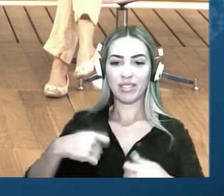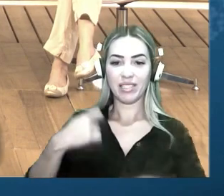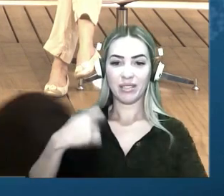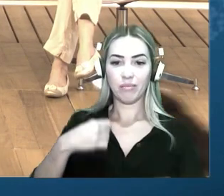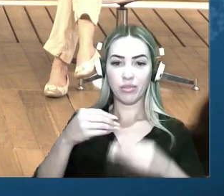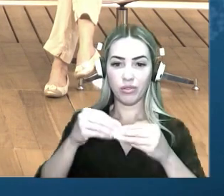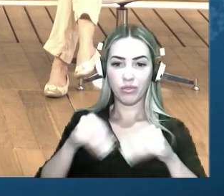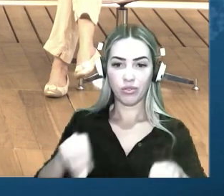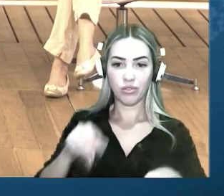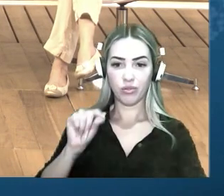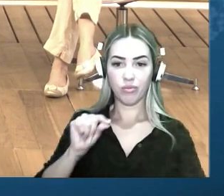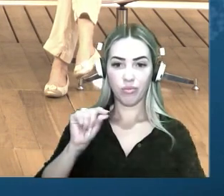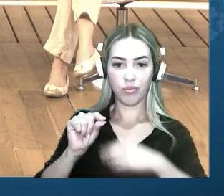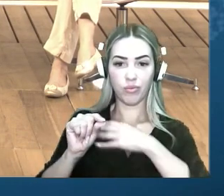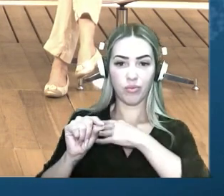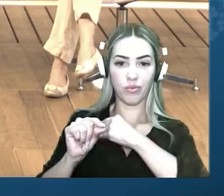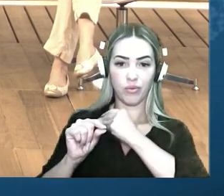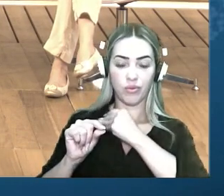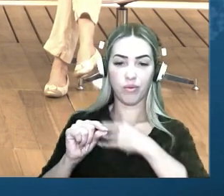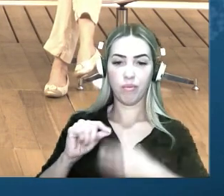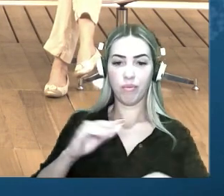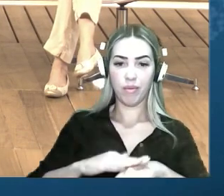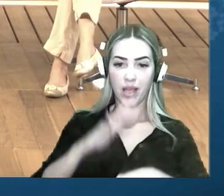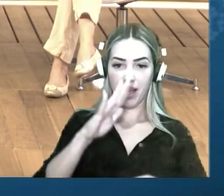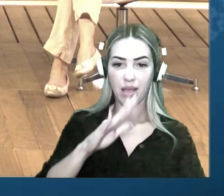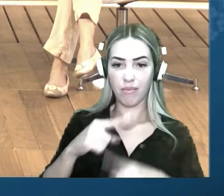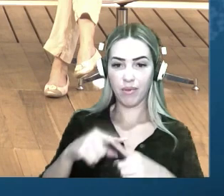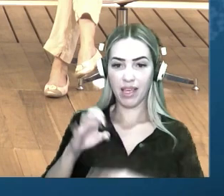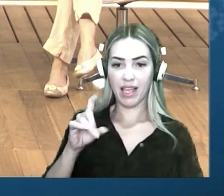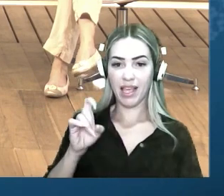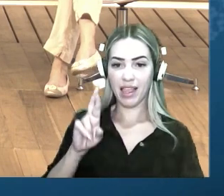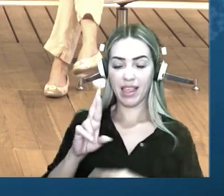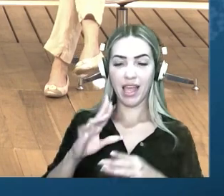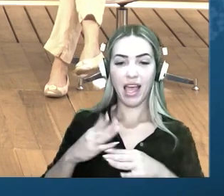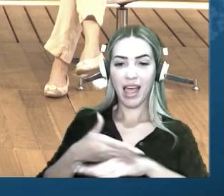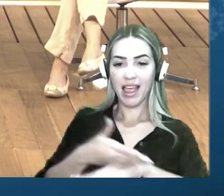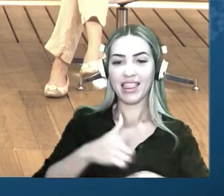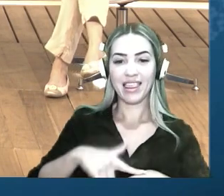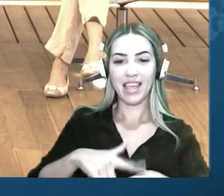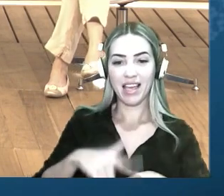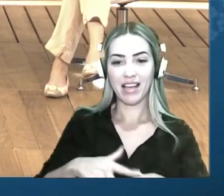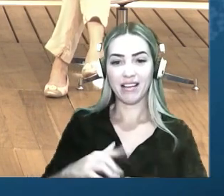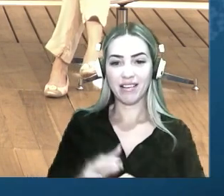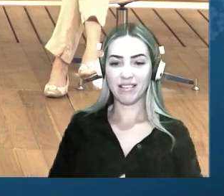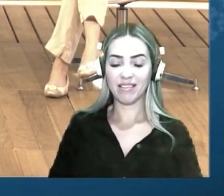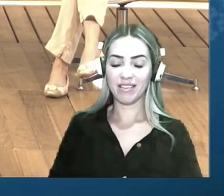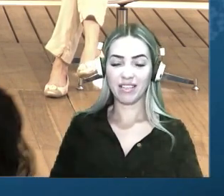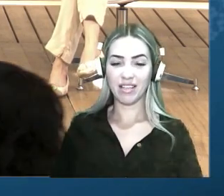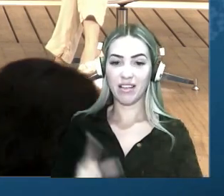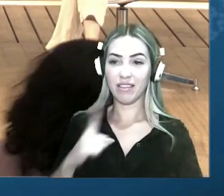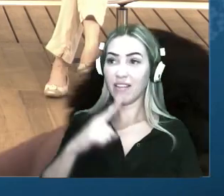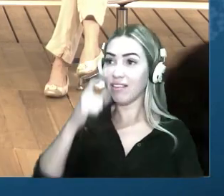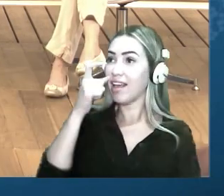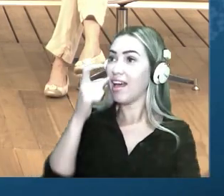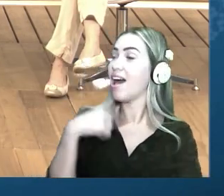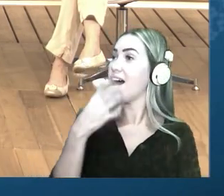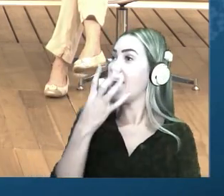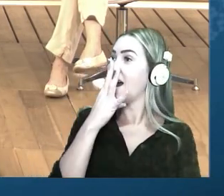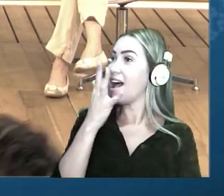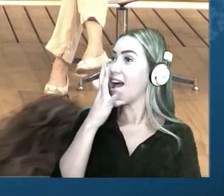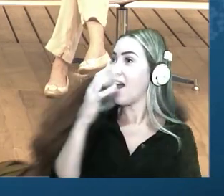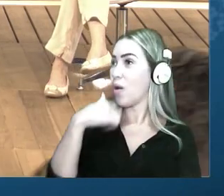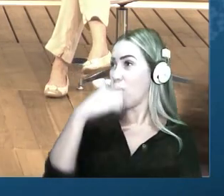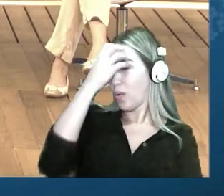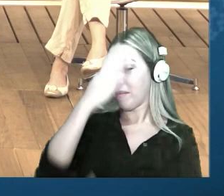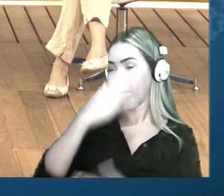pouquinho, ser mais rígida, porque o Éder invadiu o tempo aqui. Mas, enfim, eu estava tão interessada que eu também sou culpada, né? Eu